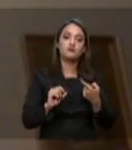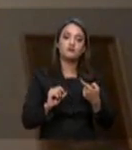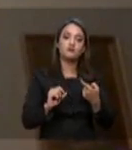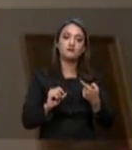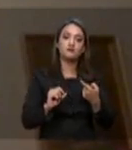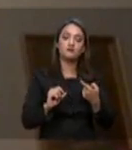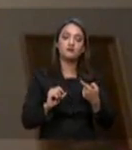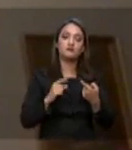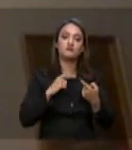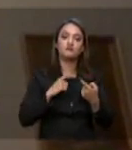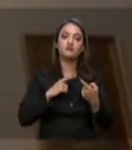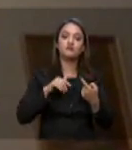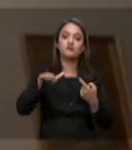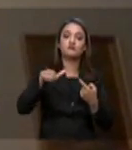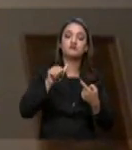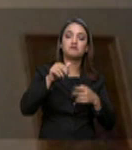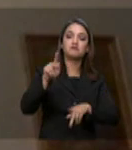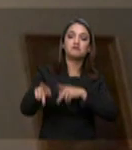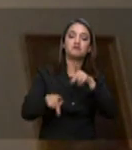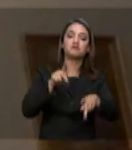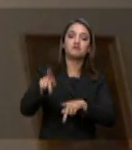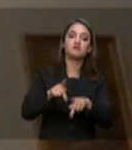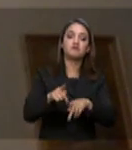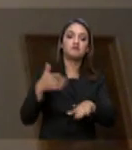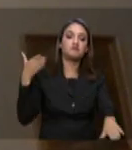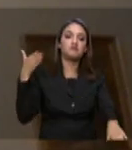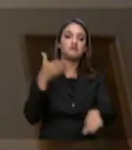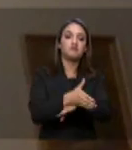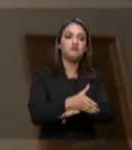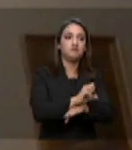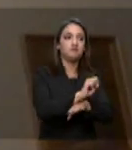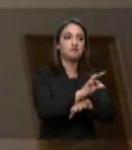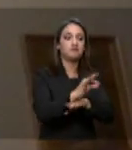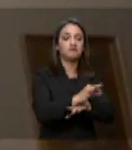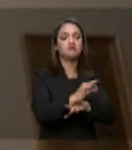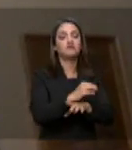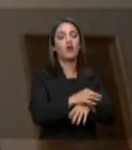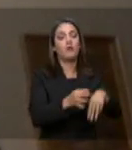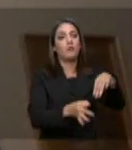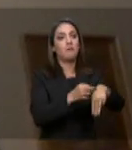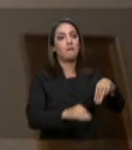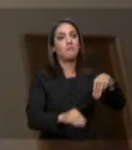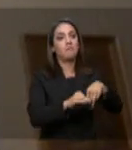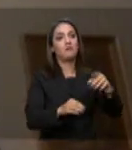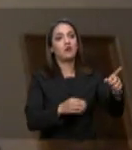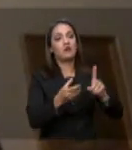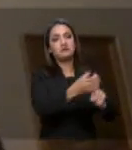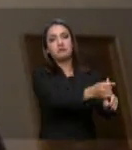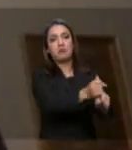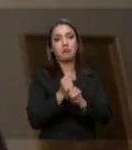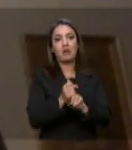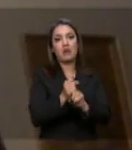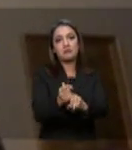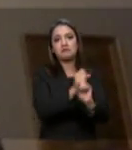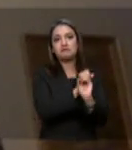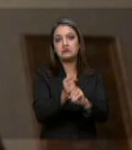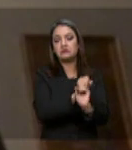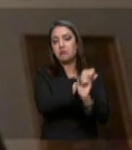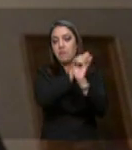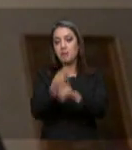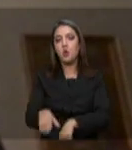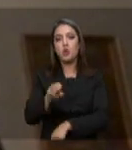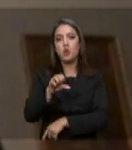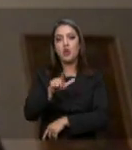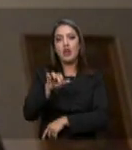para que o entrasse no Supremo a garrafa o ministro pelo colarinho e o jogasse